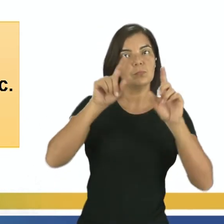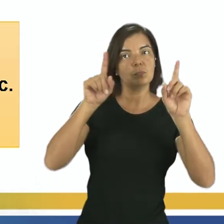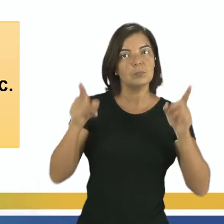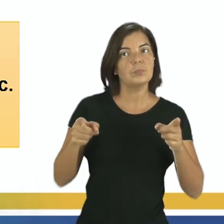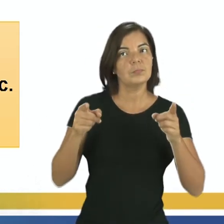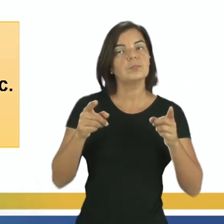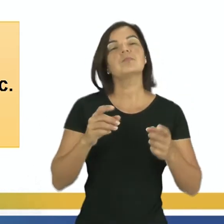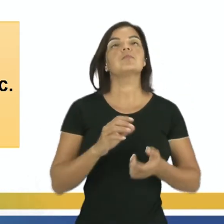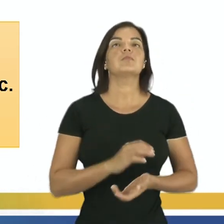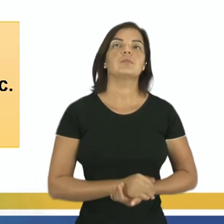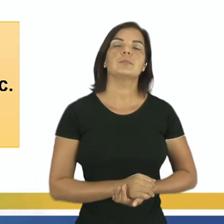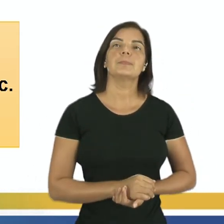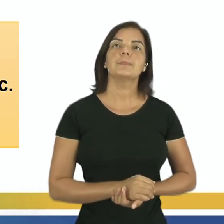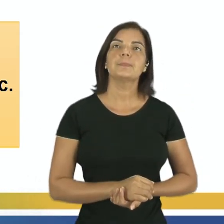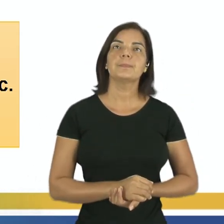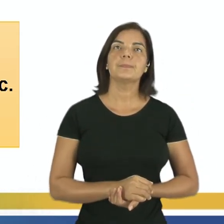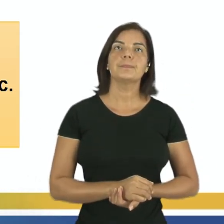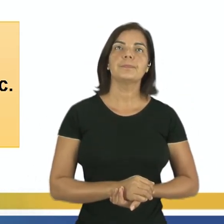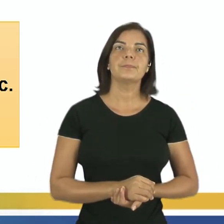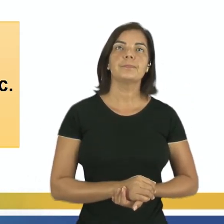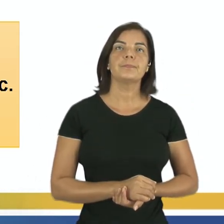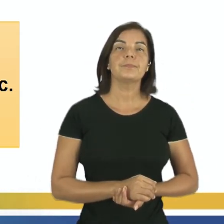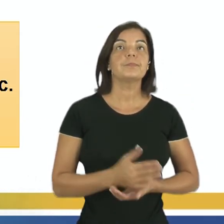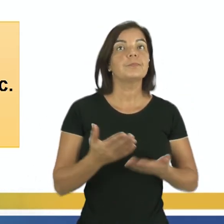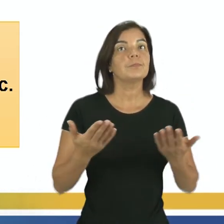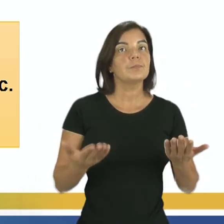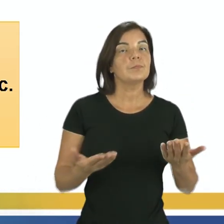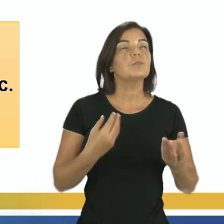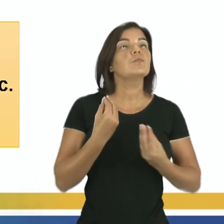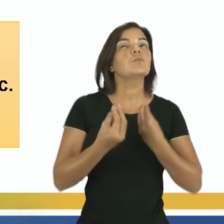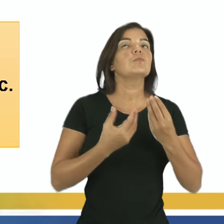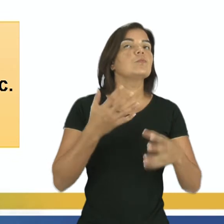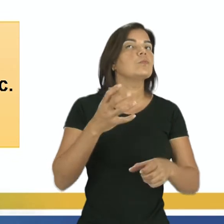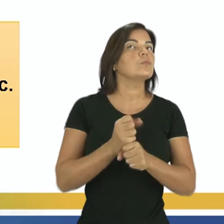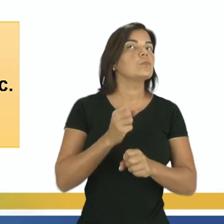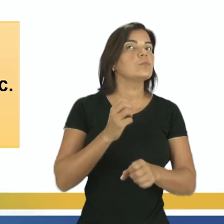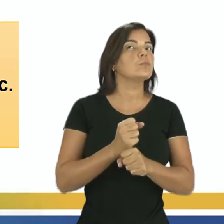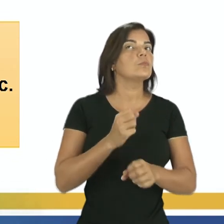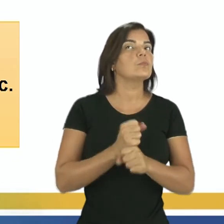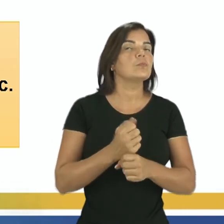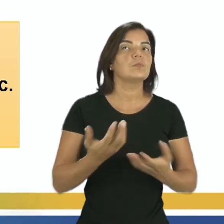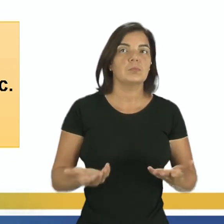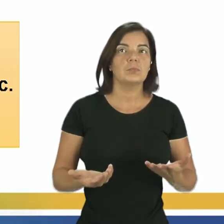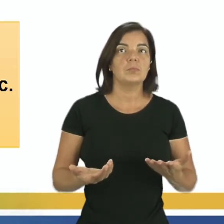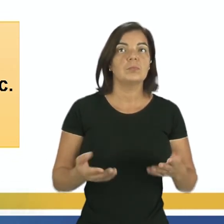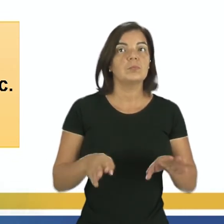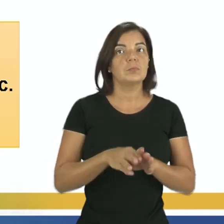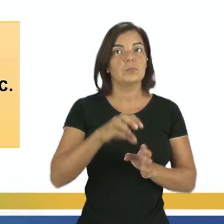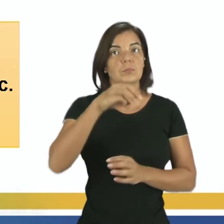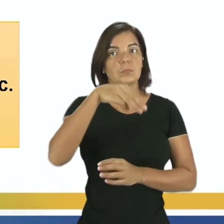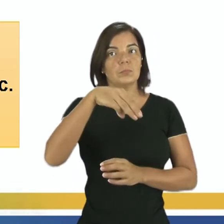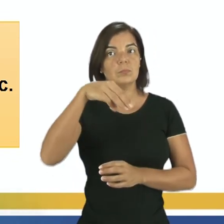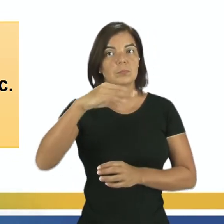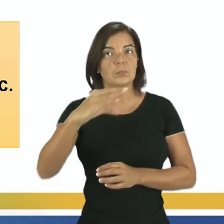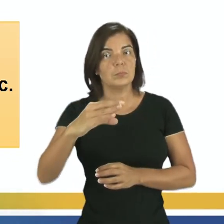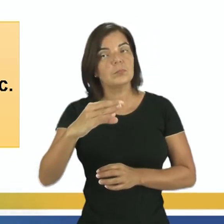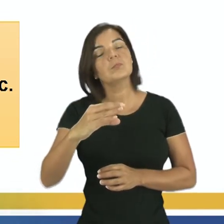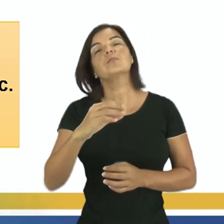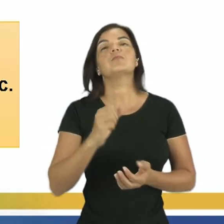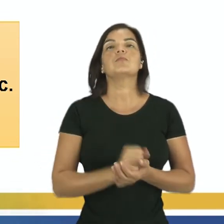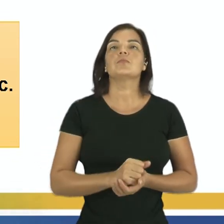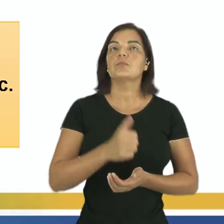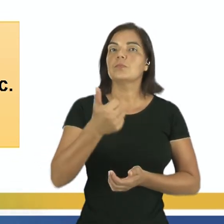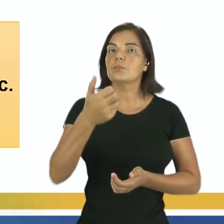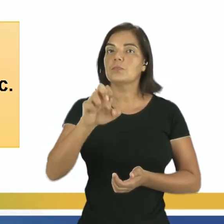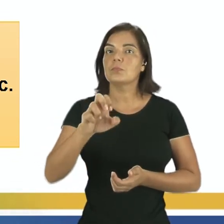dos números que estão dentro do parênteses. Então, no caso aí, ó, como eu calculei que é 360, eu posso colocar MMC, parênteses,